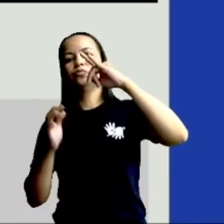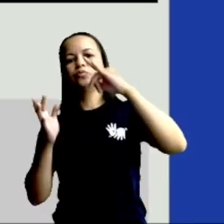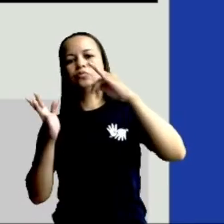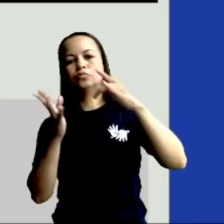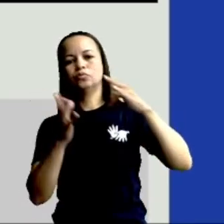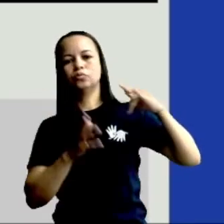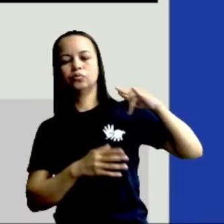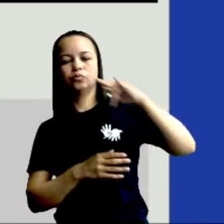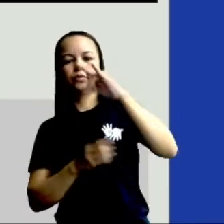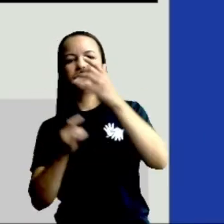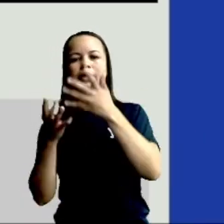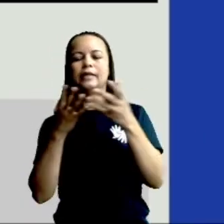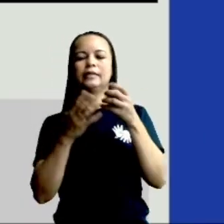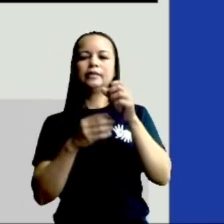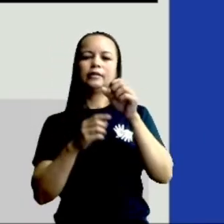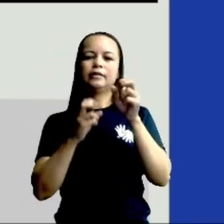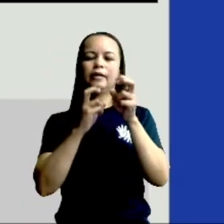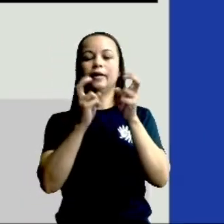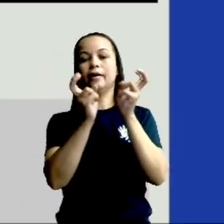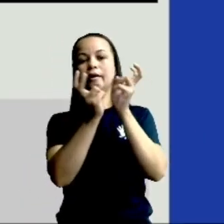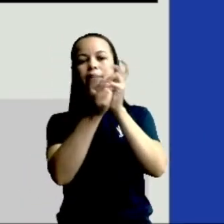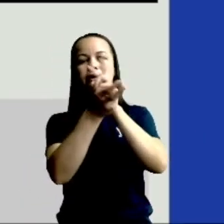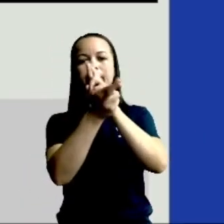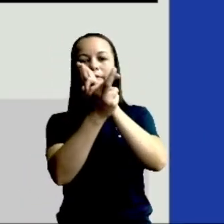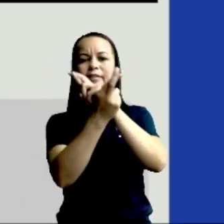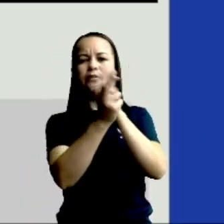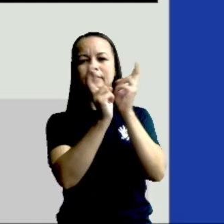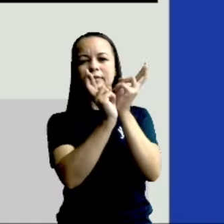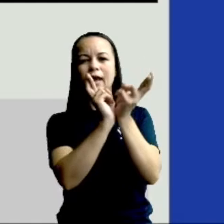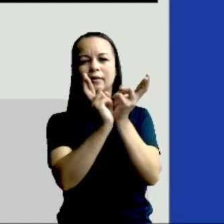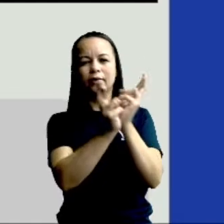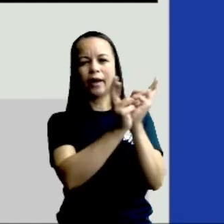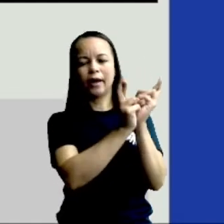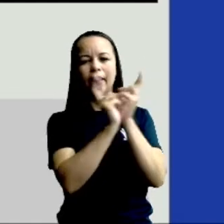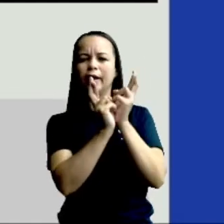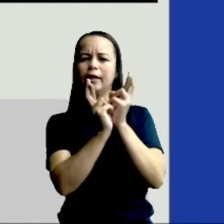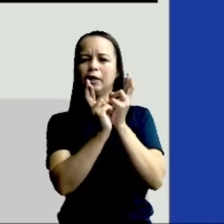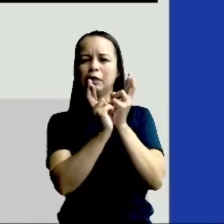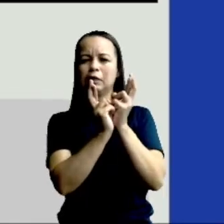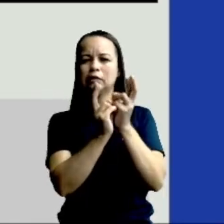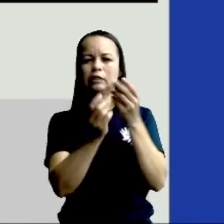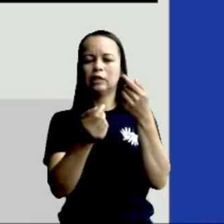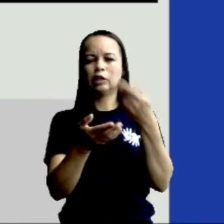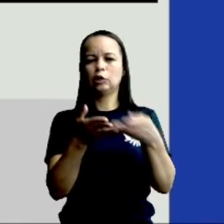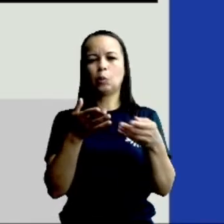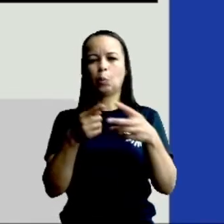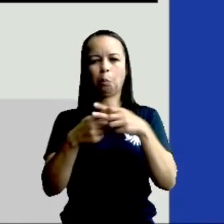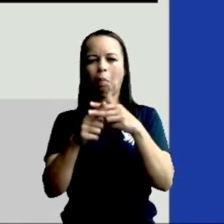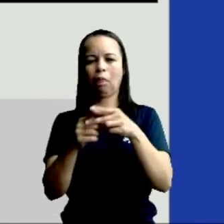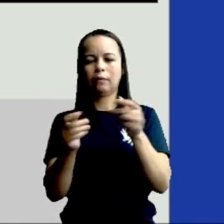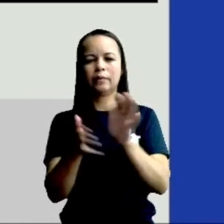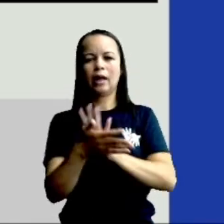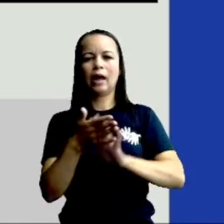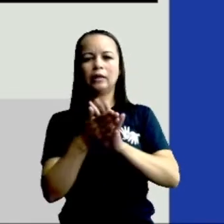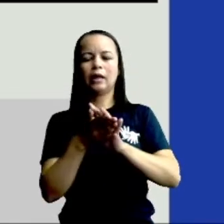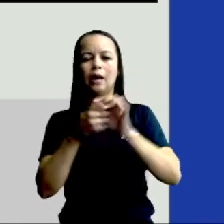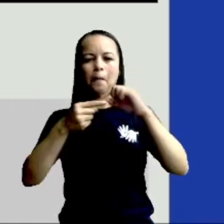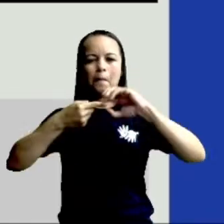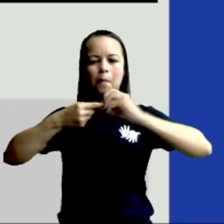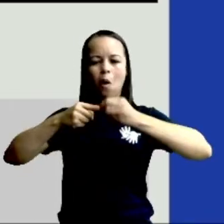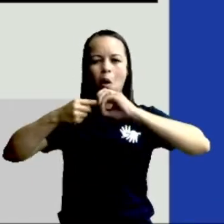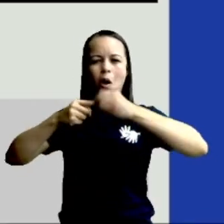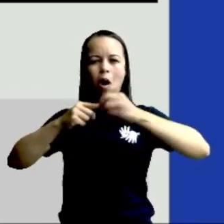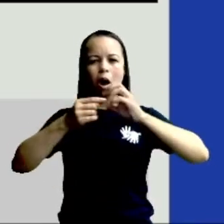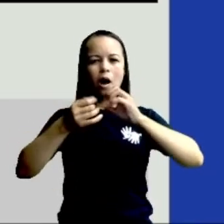satélites sem combustível, que já estão sem uso nenhum, porcas e parafusos lá das